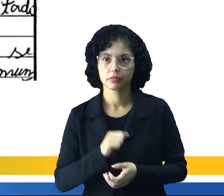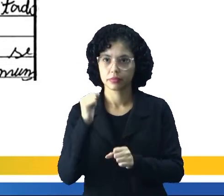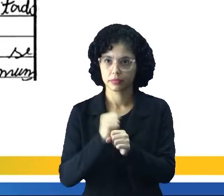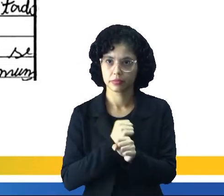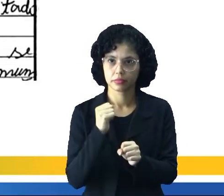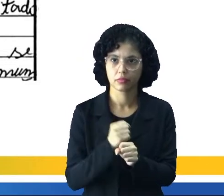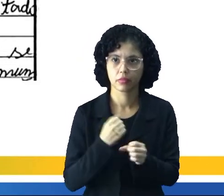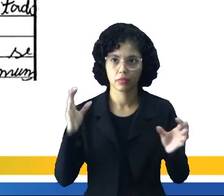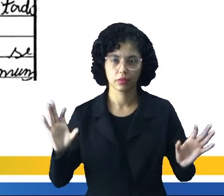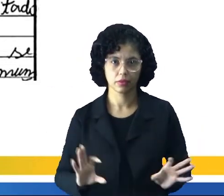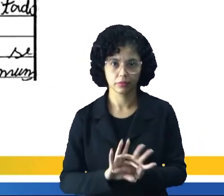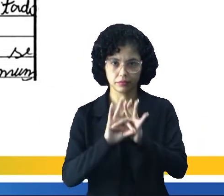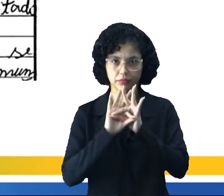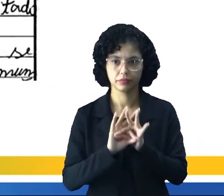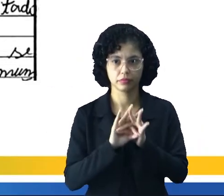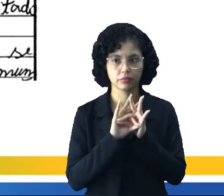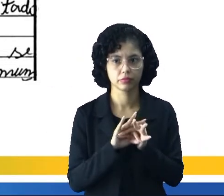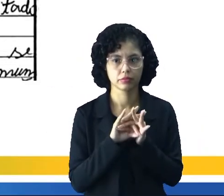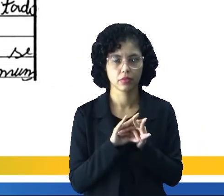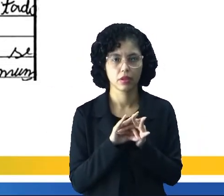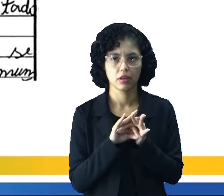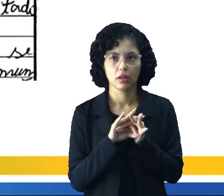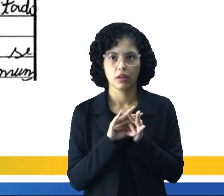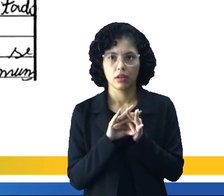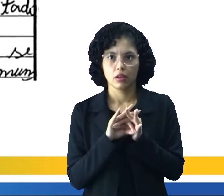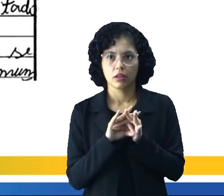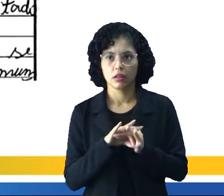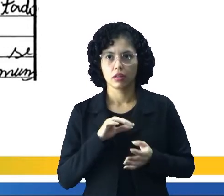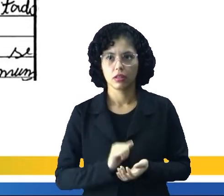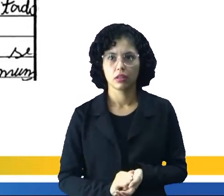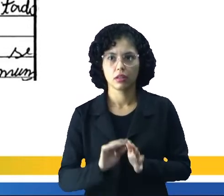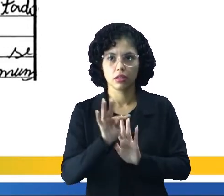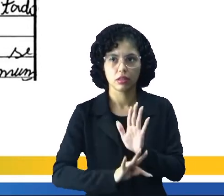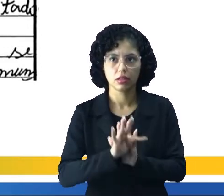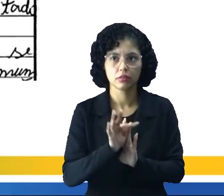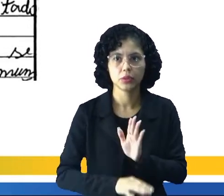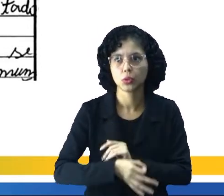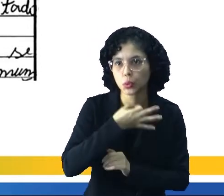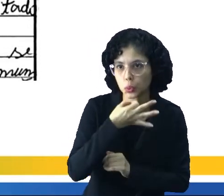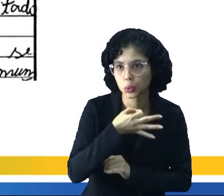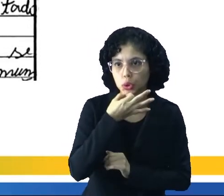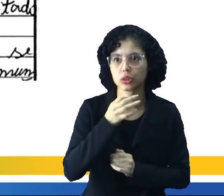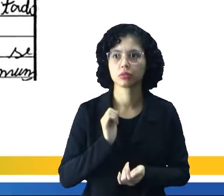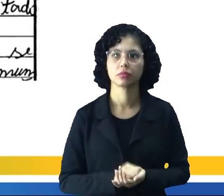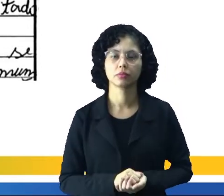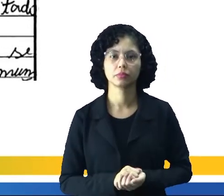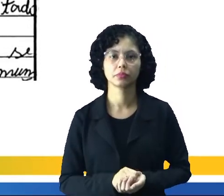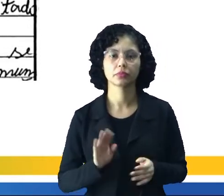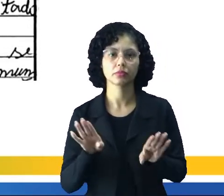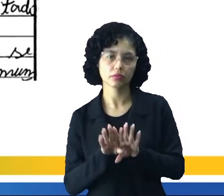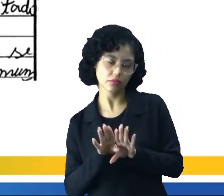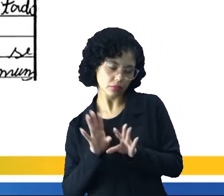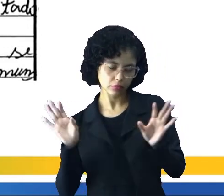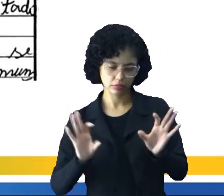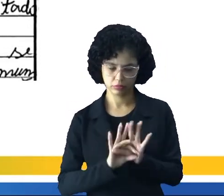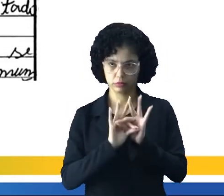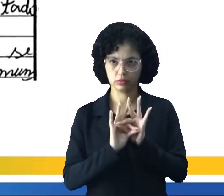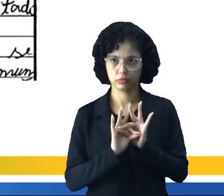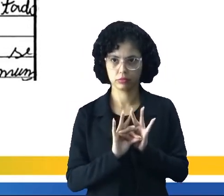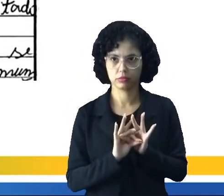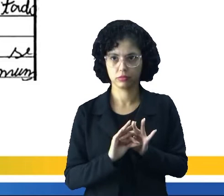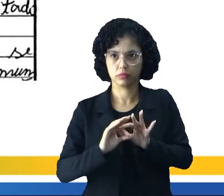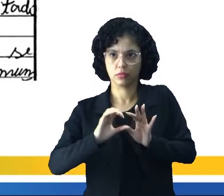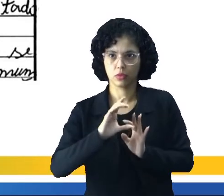construir, né, as relações de conexão esperadas em um texto dissertativo argumentativo. que relações